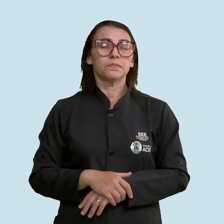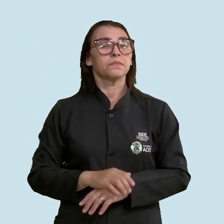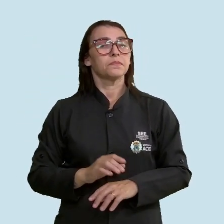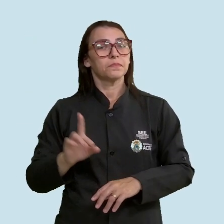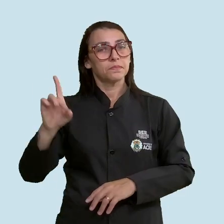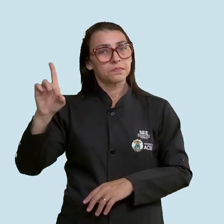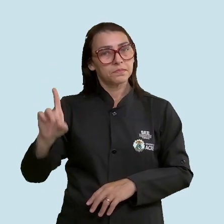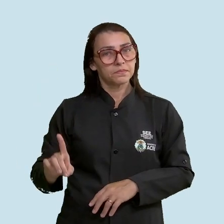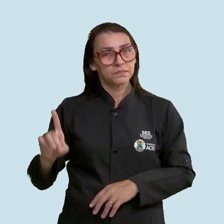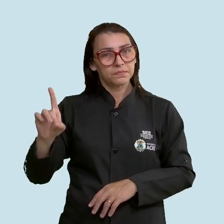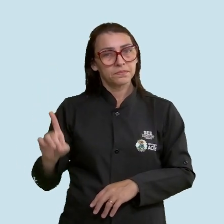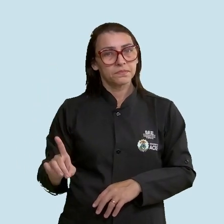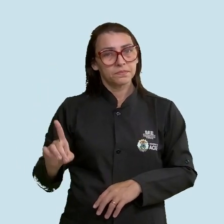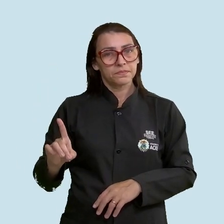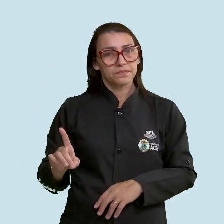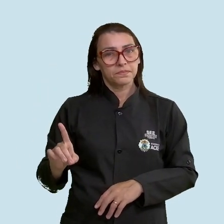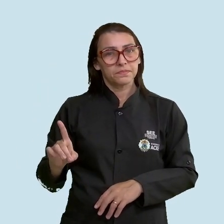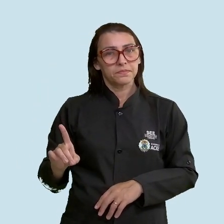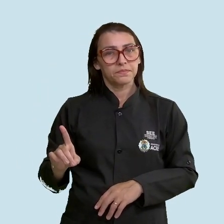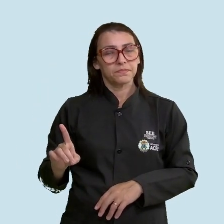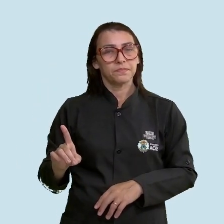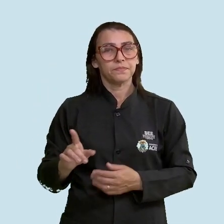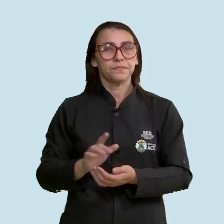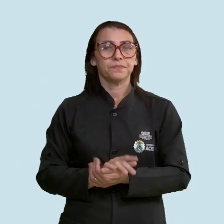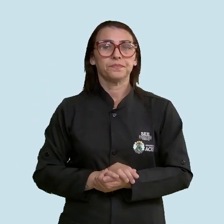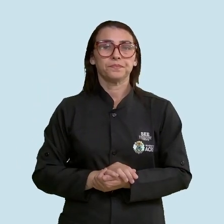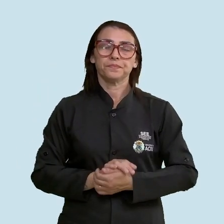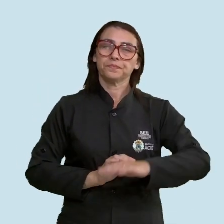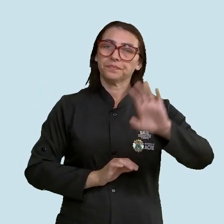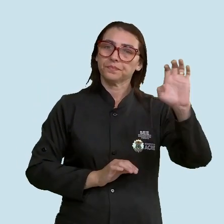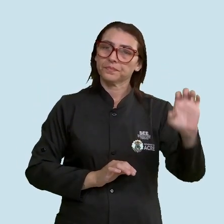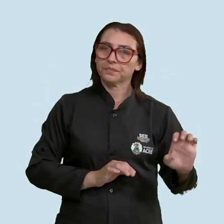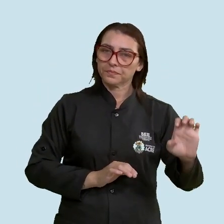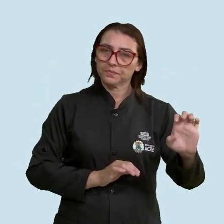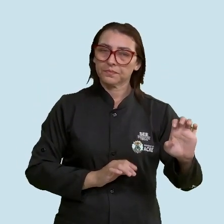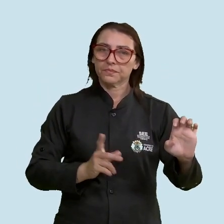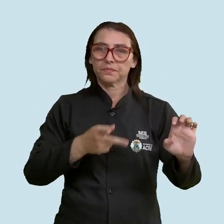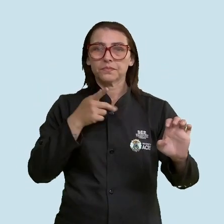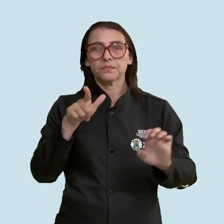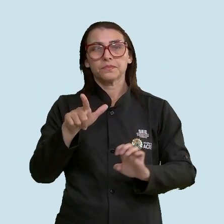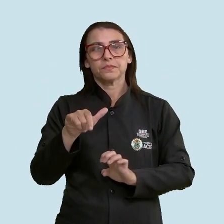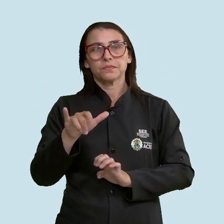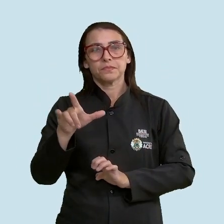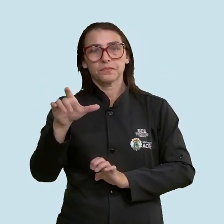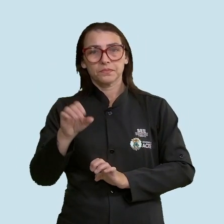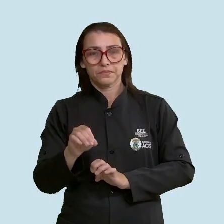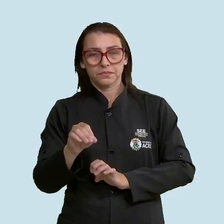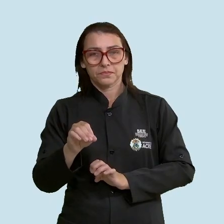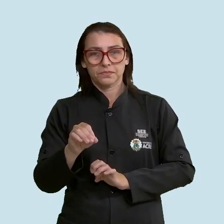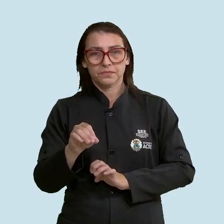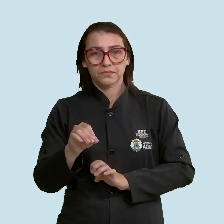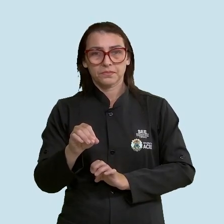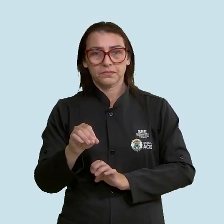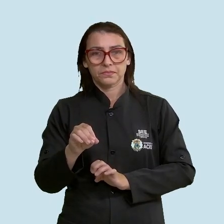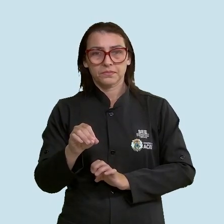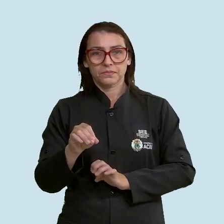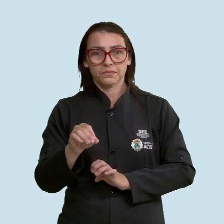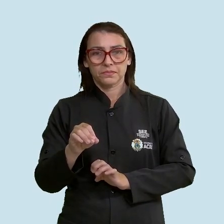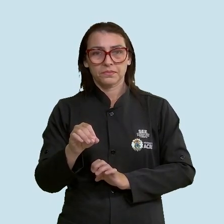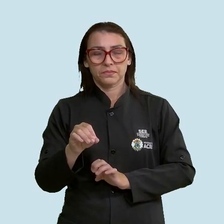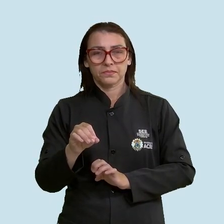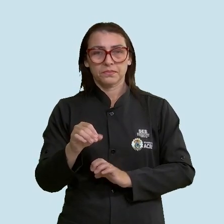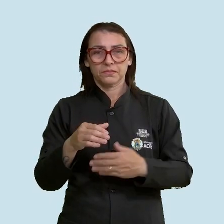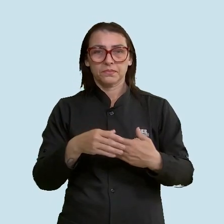direito, essa primeira obra aí do lado esquerdo, né, que diz lixo, aqui não.